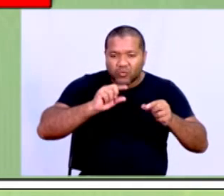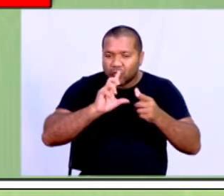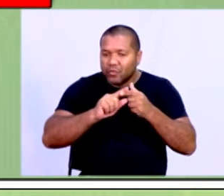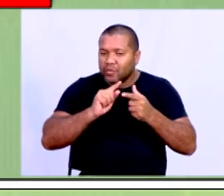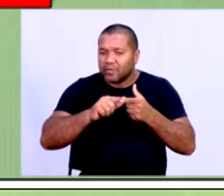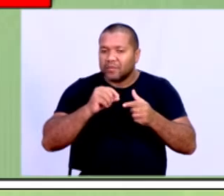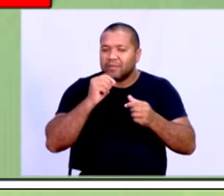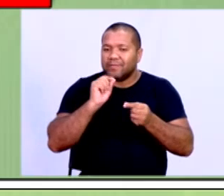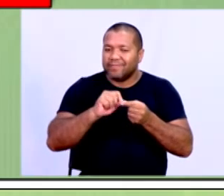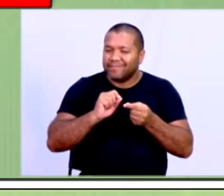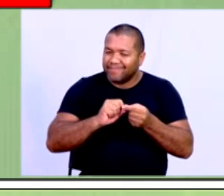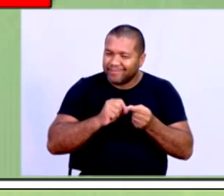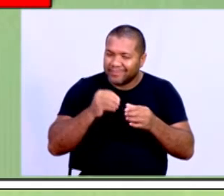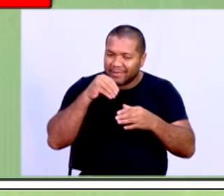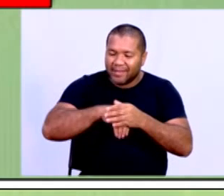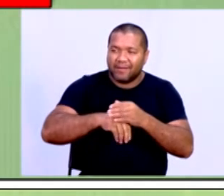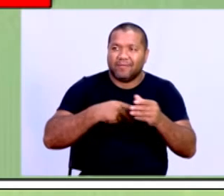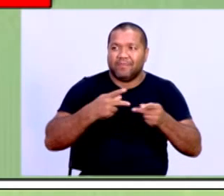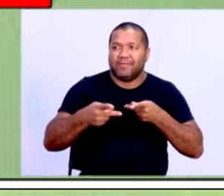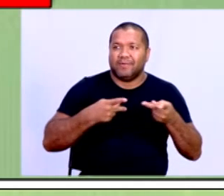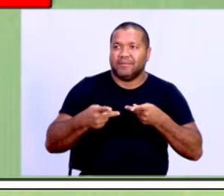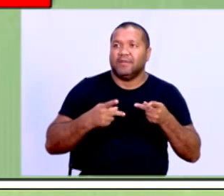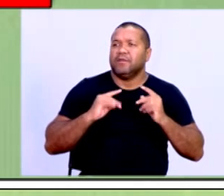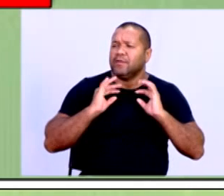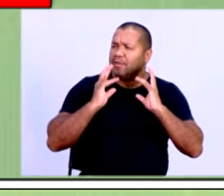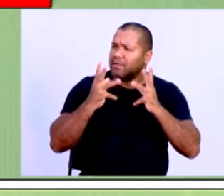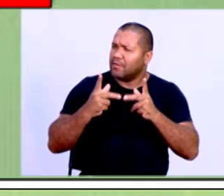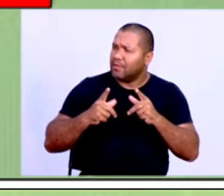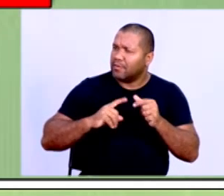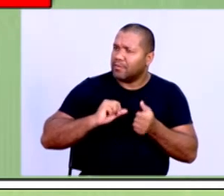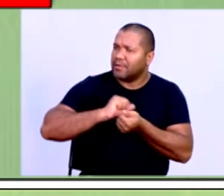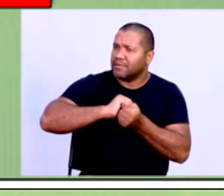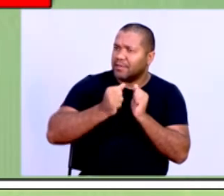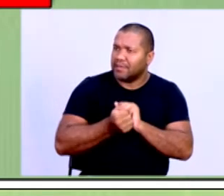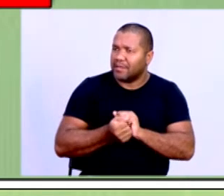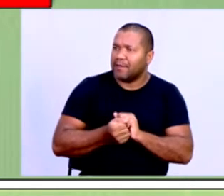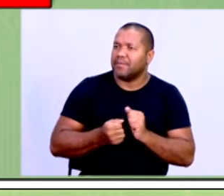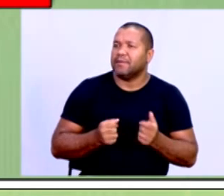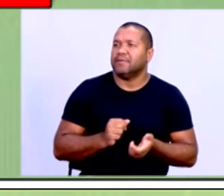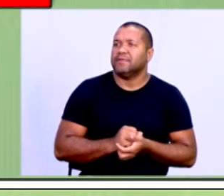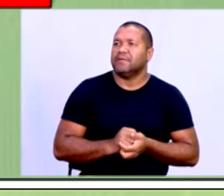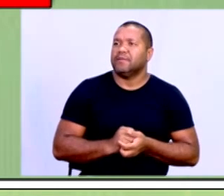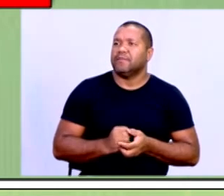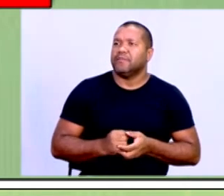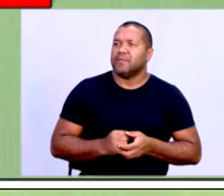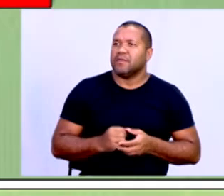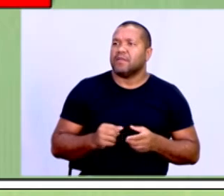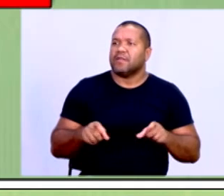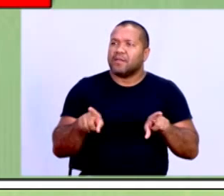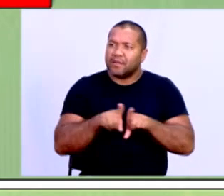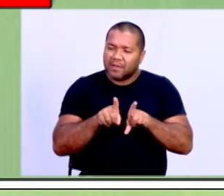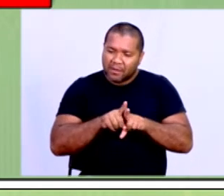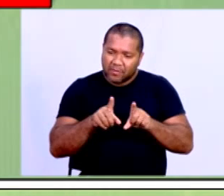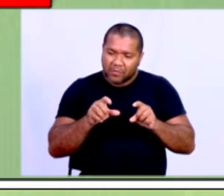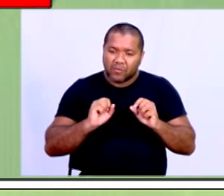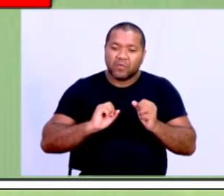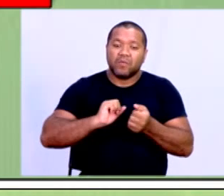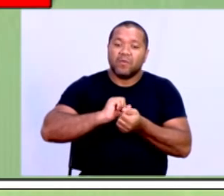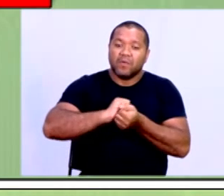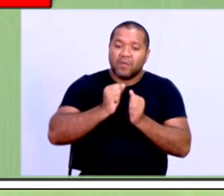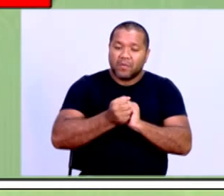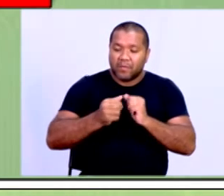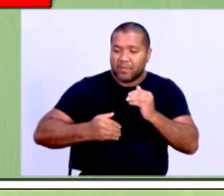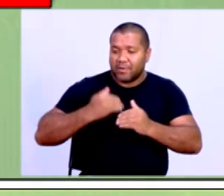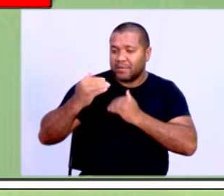dentro do projeto. E o processo de adaptação, né? Tanto no processo quanto ao produto e